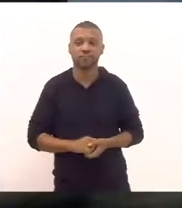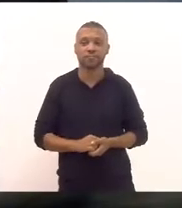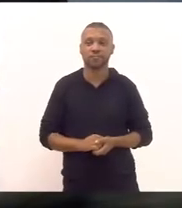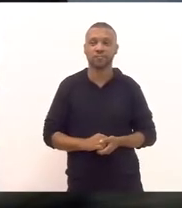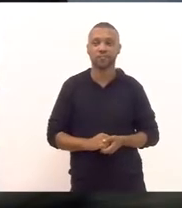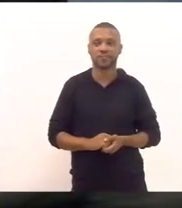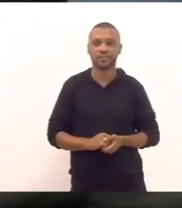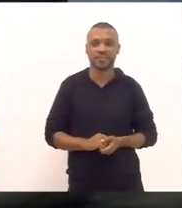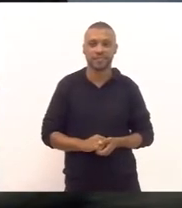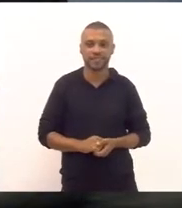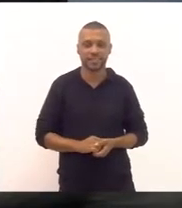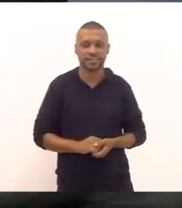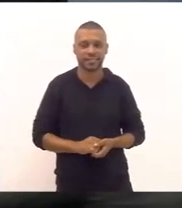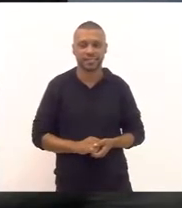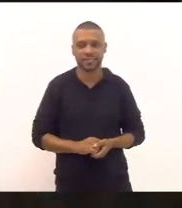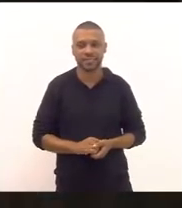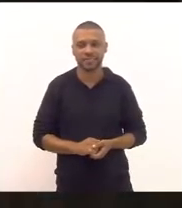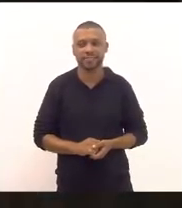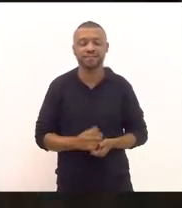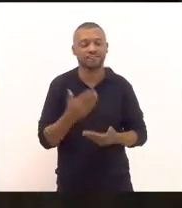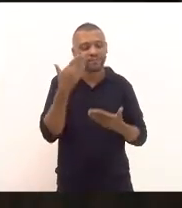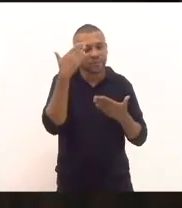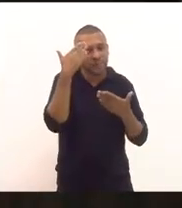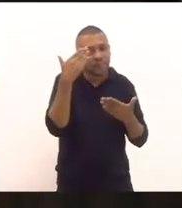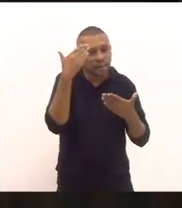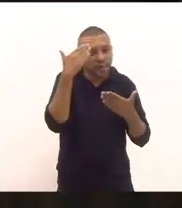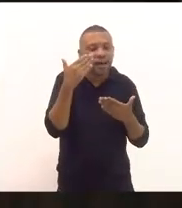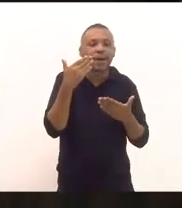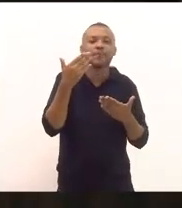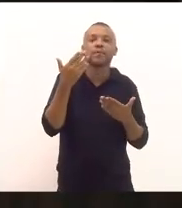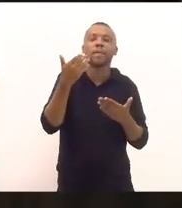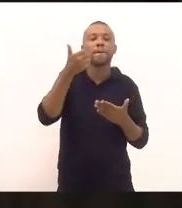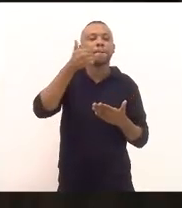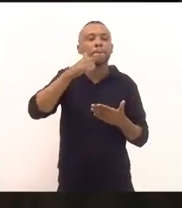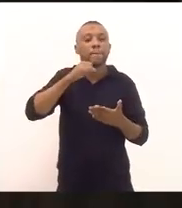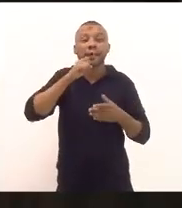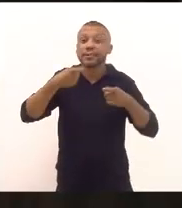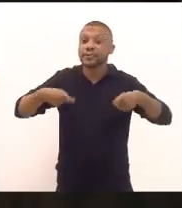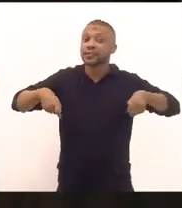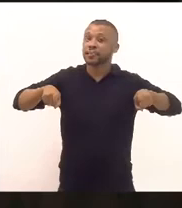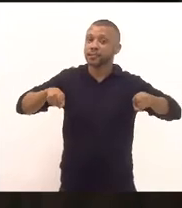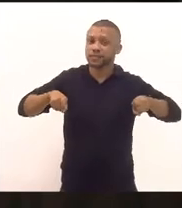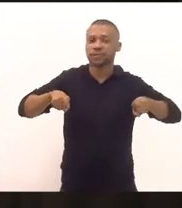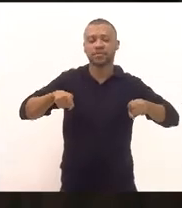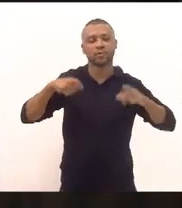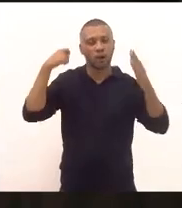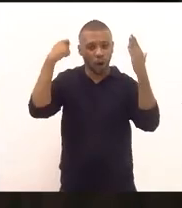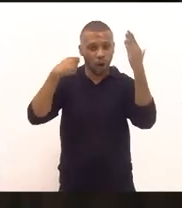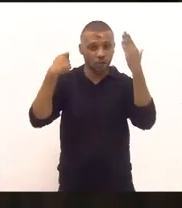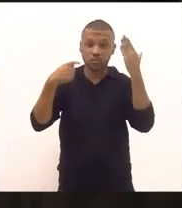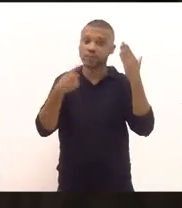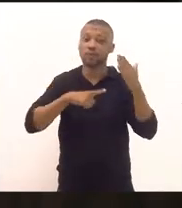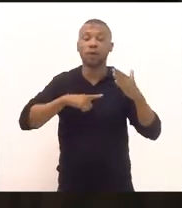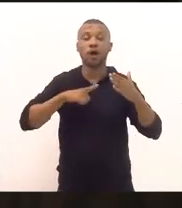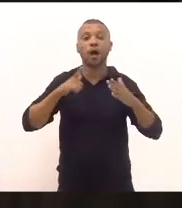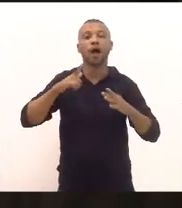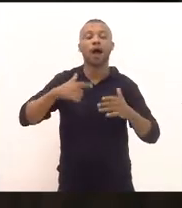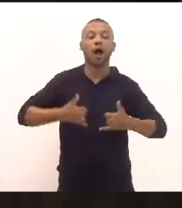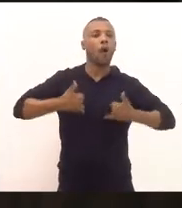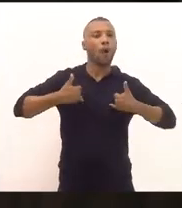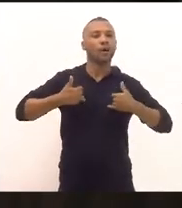é muito obrigada mãe meninazinha que o Chuck também tivemos a honra de homenageá-la